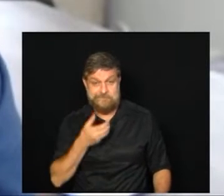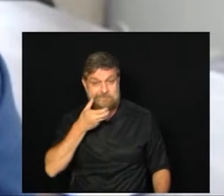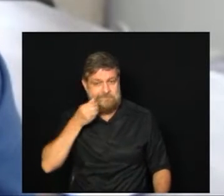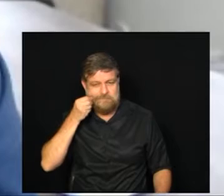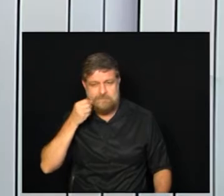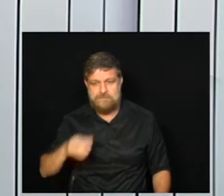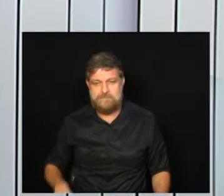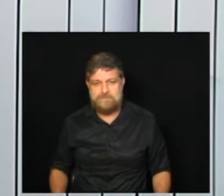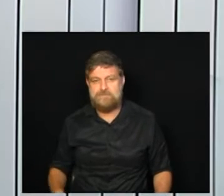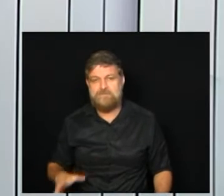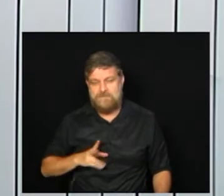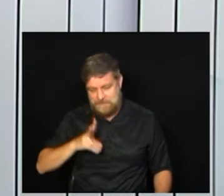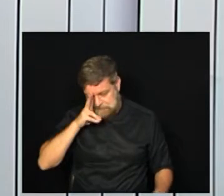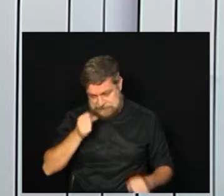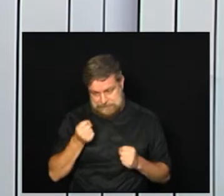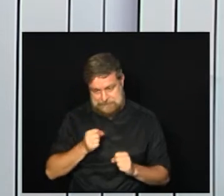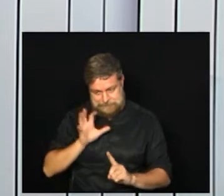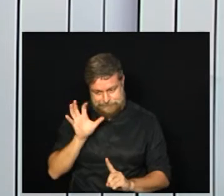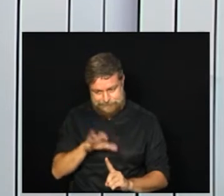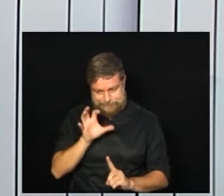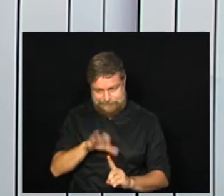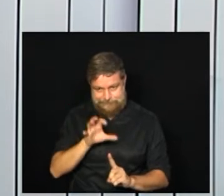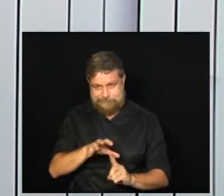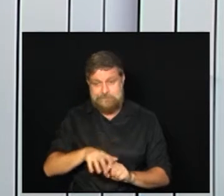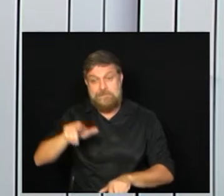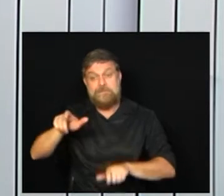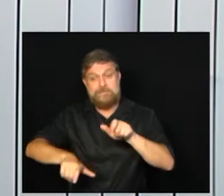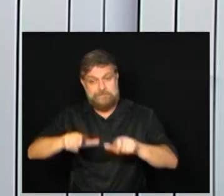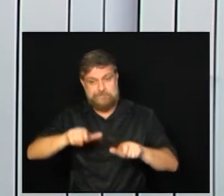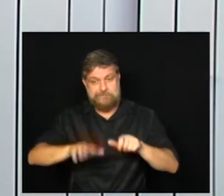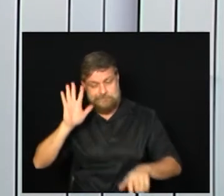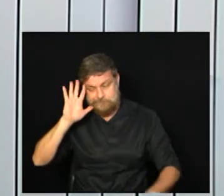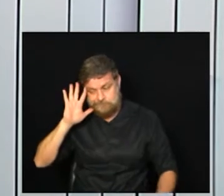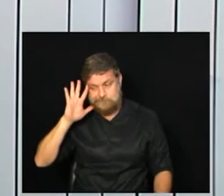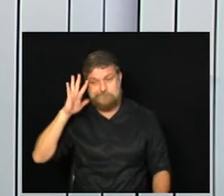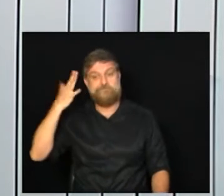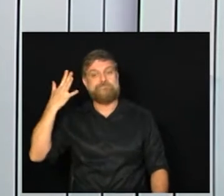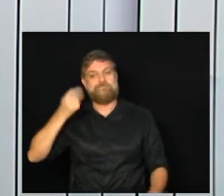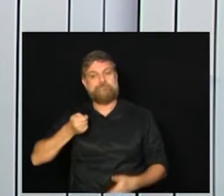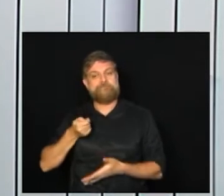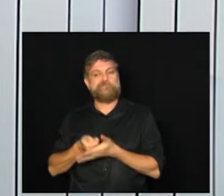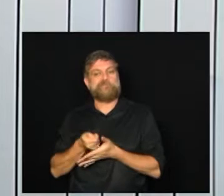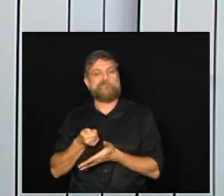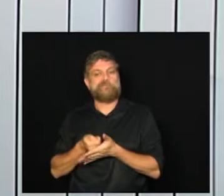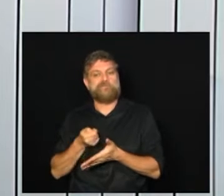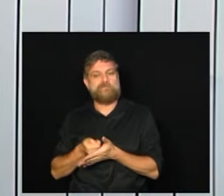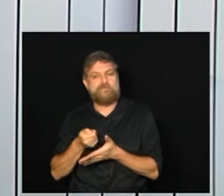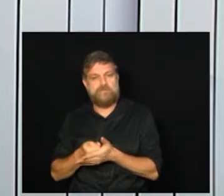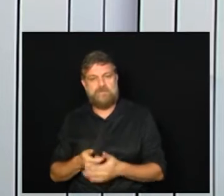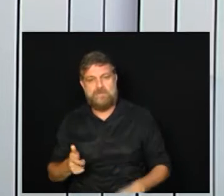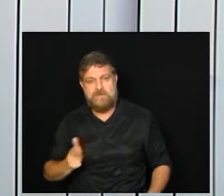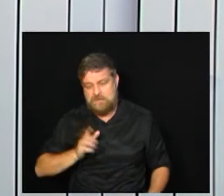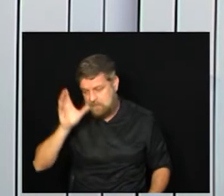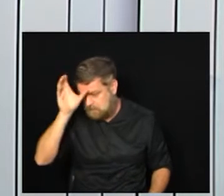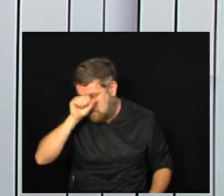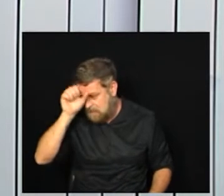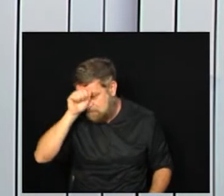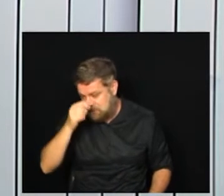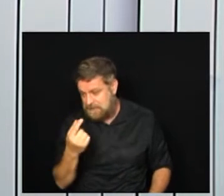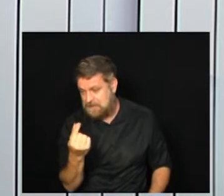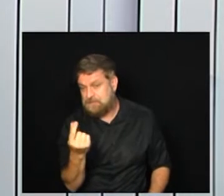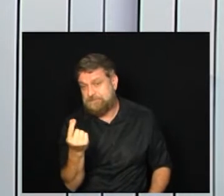uma maneira forçada ou não, elas tiveram que tomar esta decisão de aprender sobre